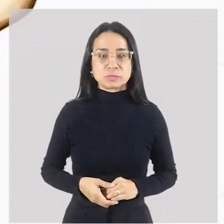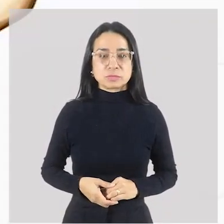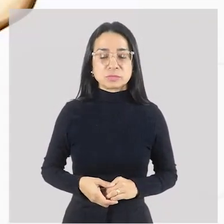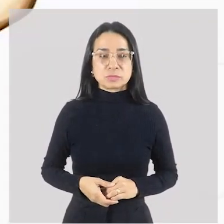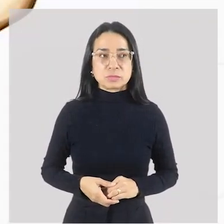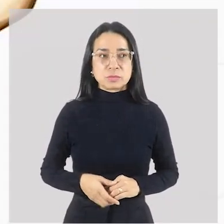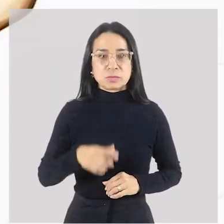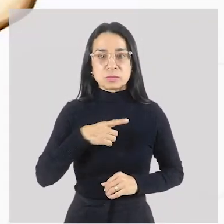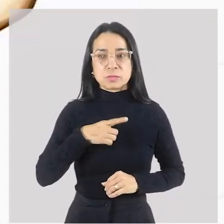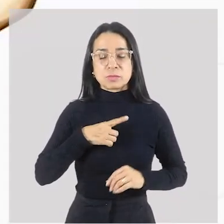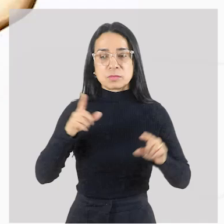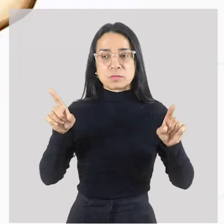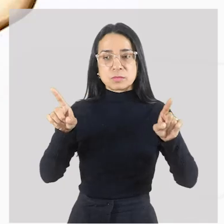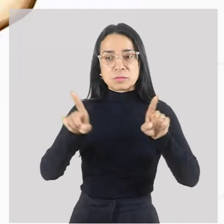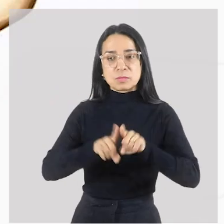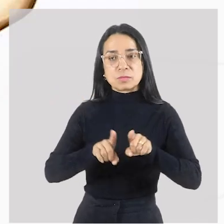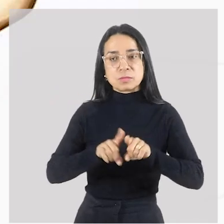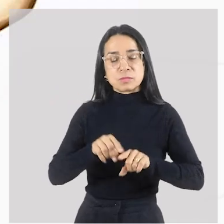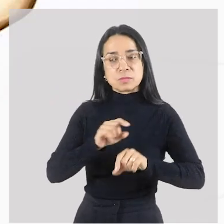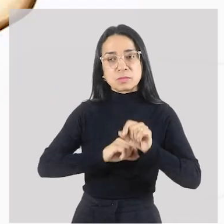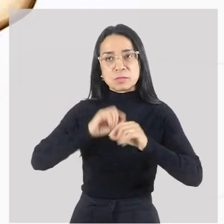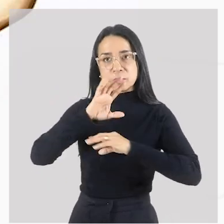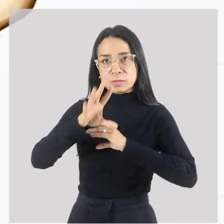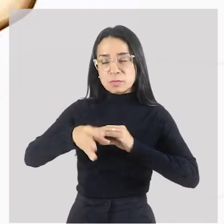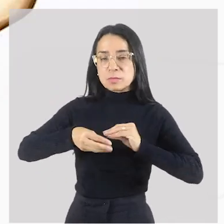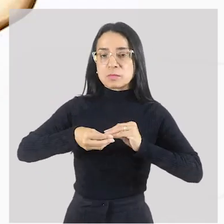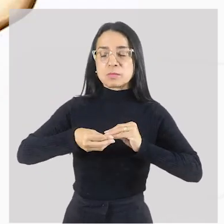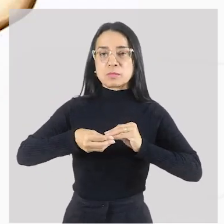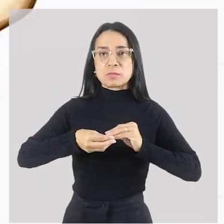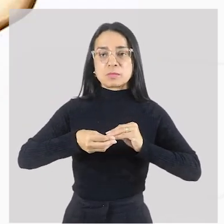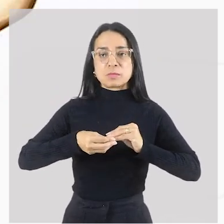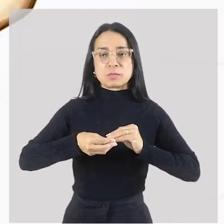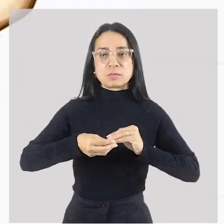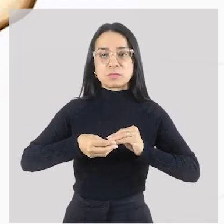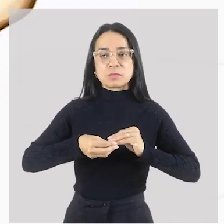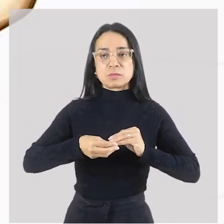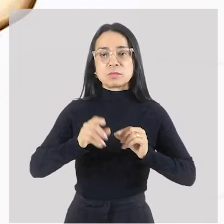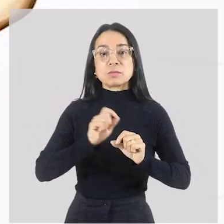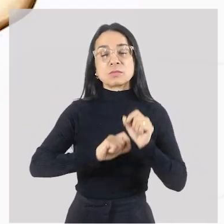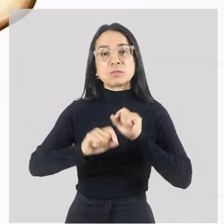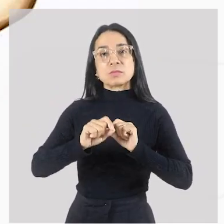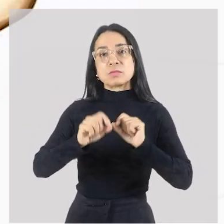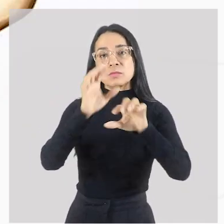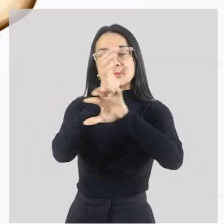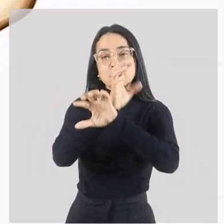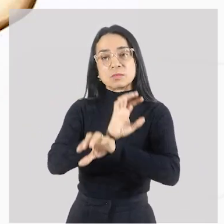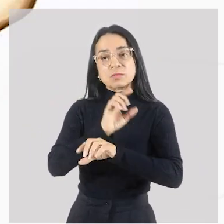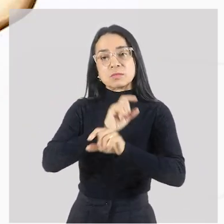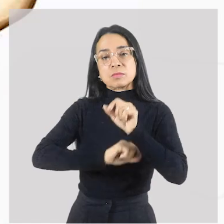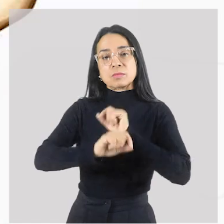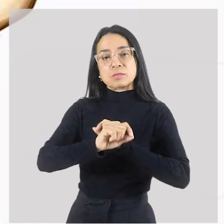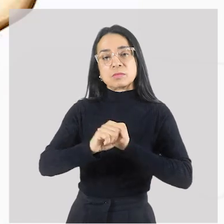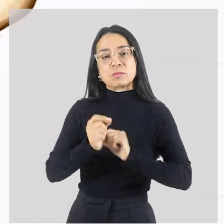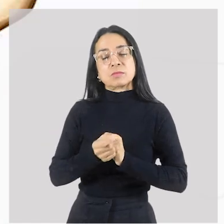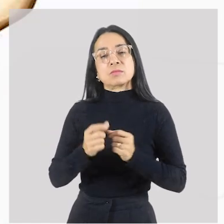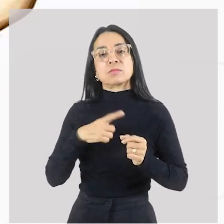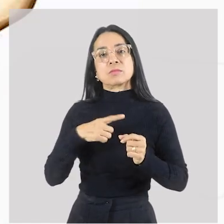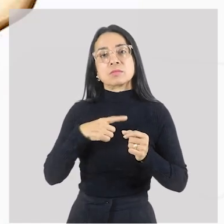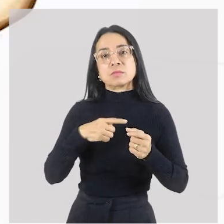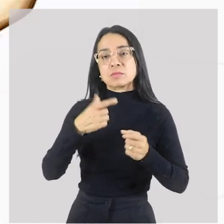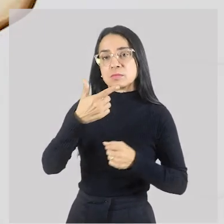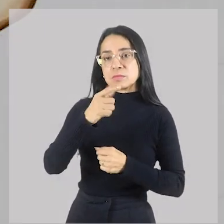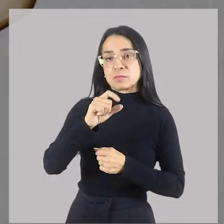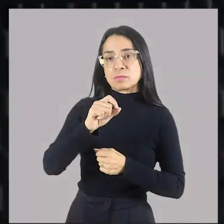E aí nós teremos a composição desses esqueletos, que é composto por, em média, 206